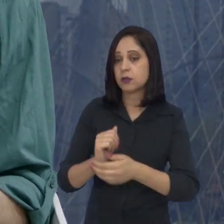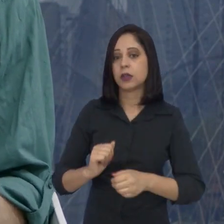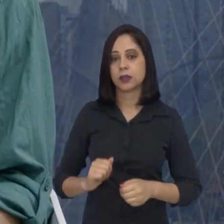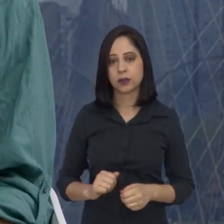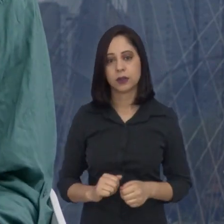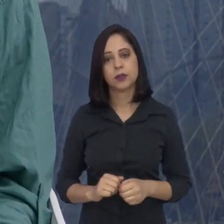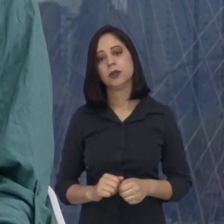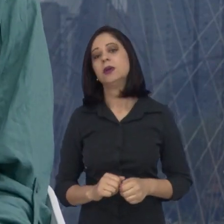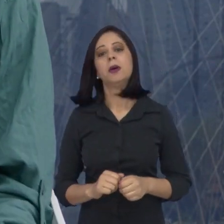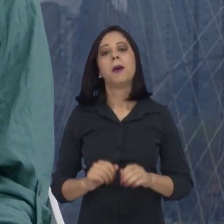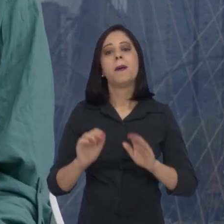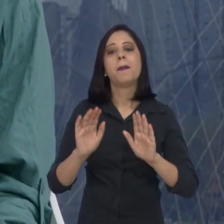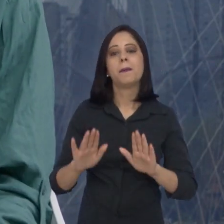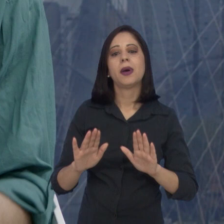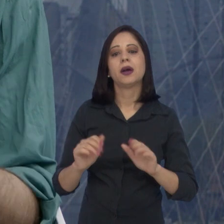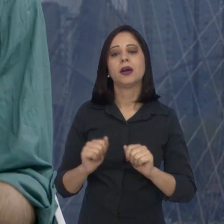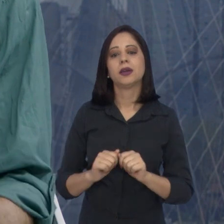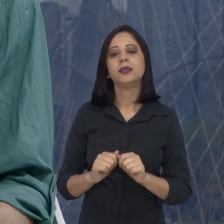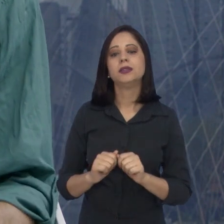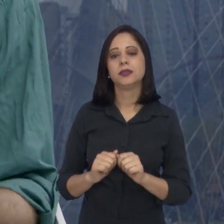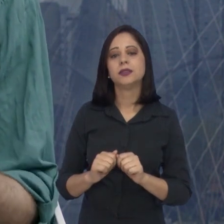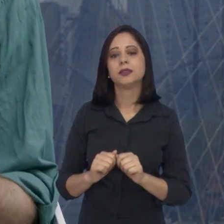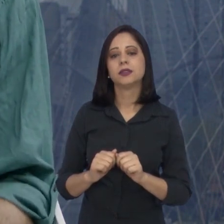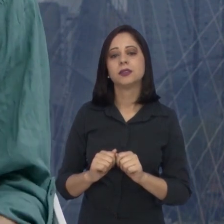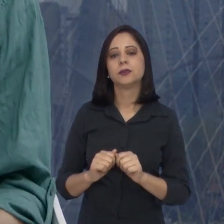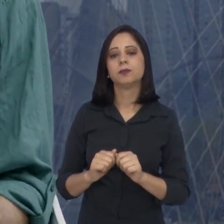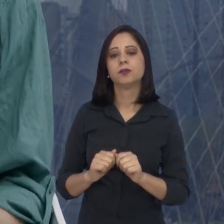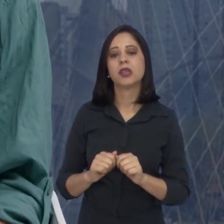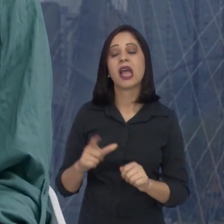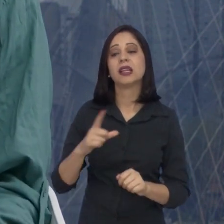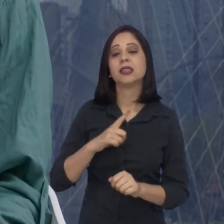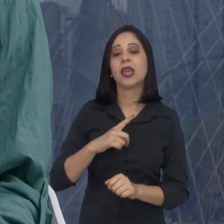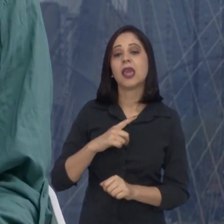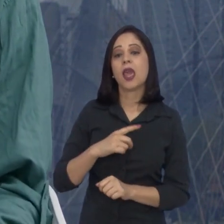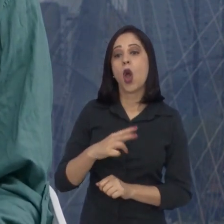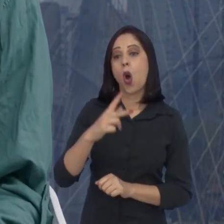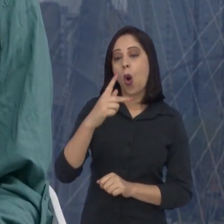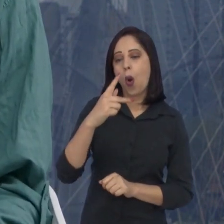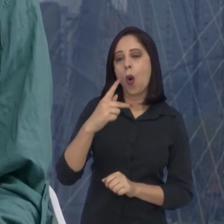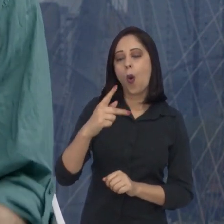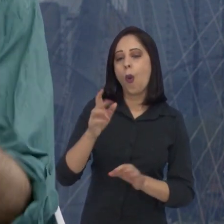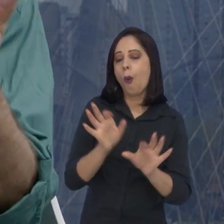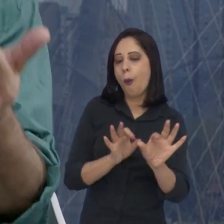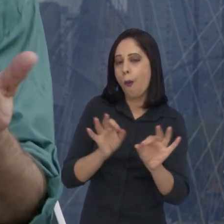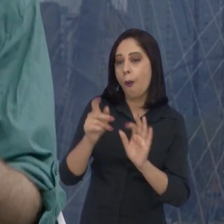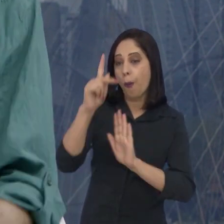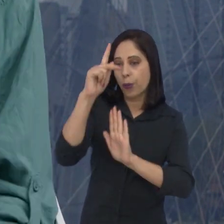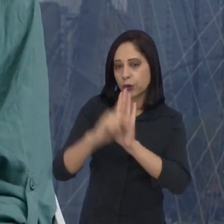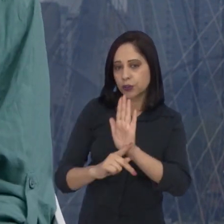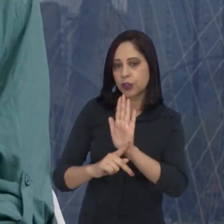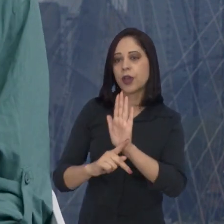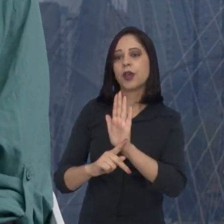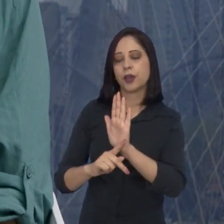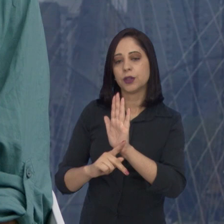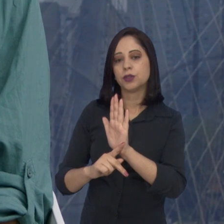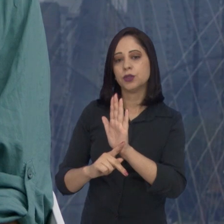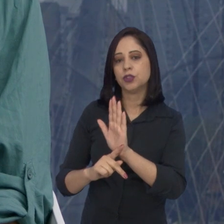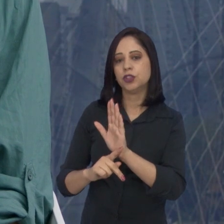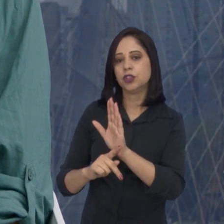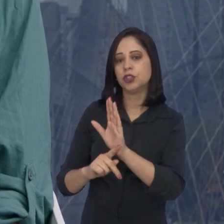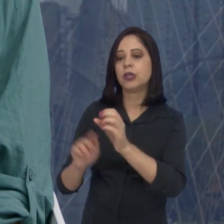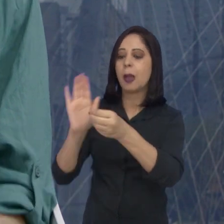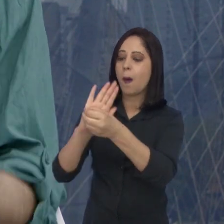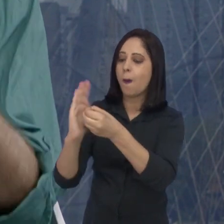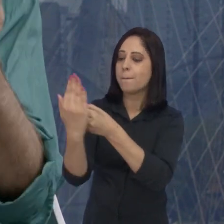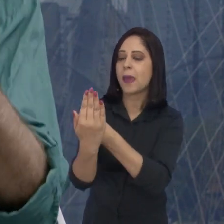que ele não está operacionalizado e implementado, que é o Plano Municipal de Regularização Fundiária, a despeito